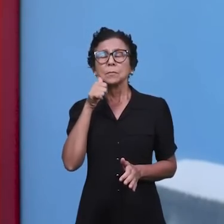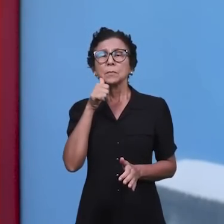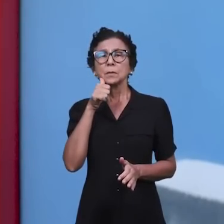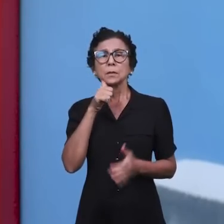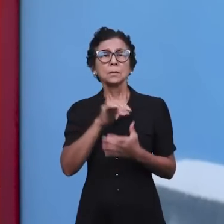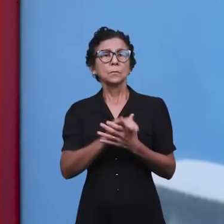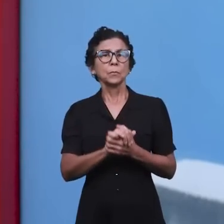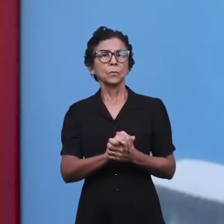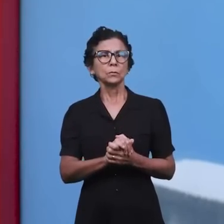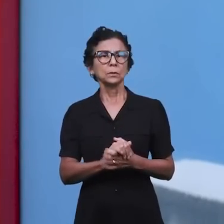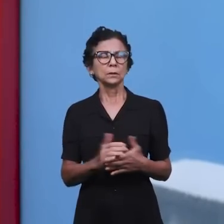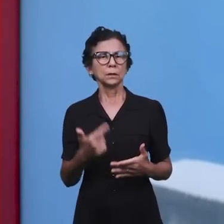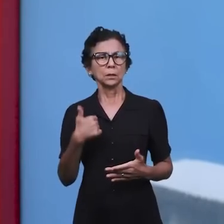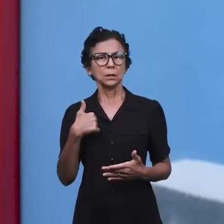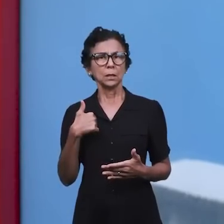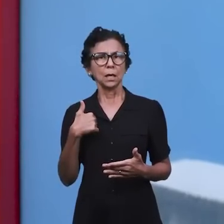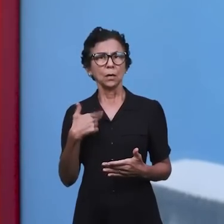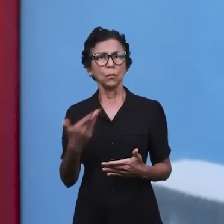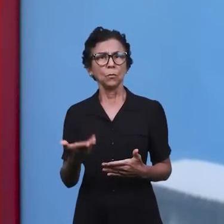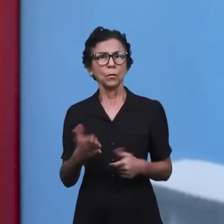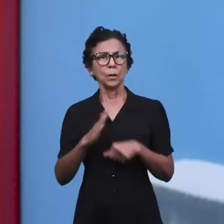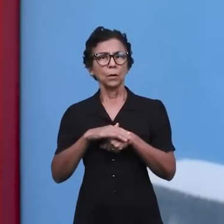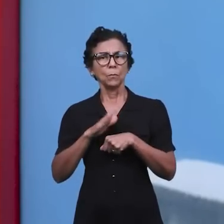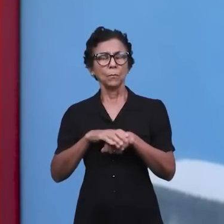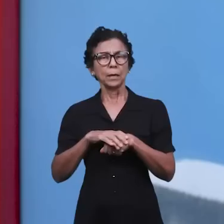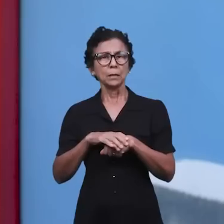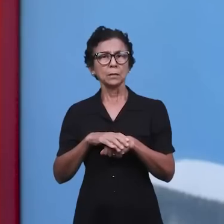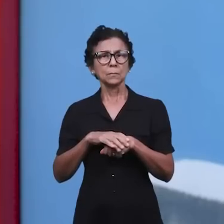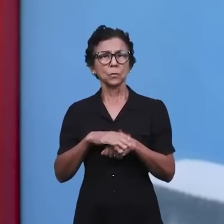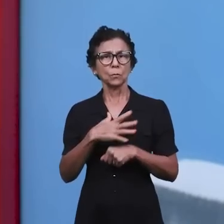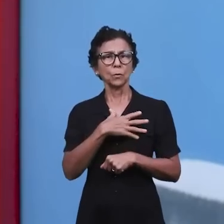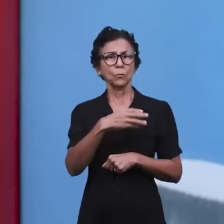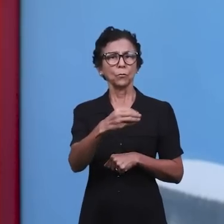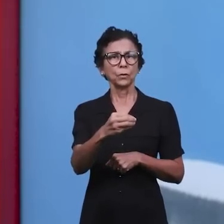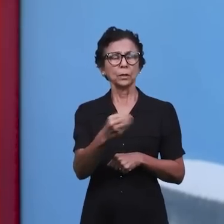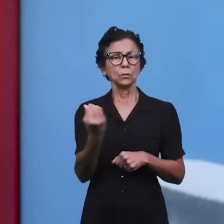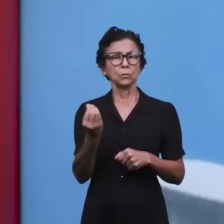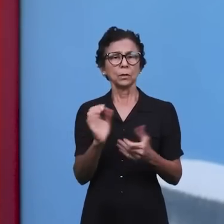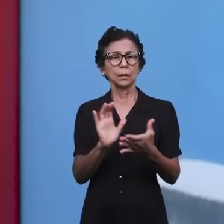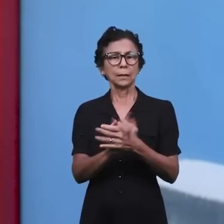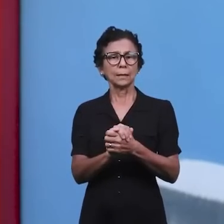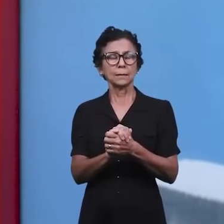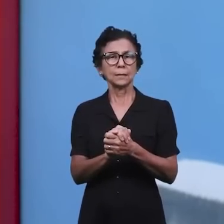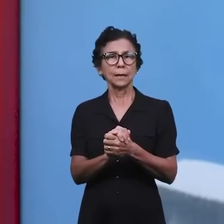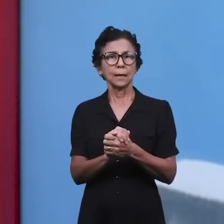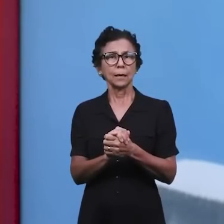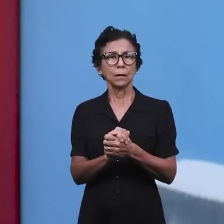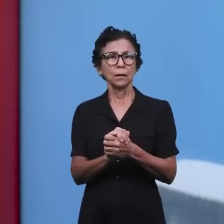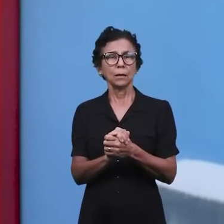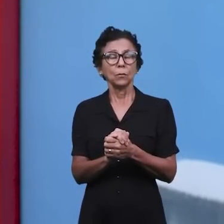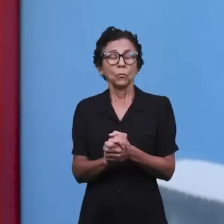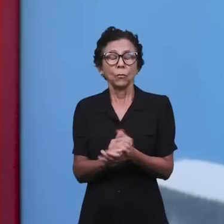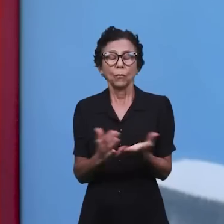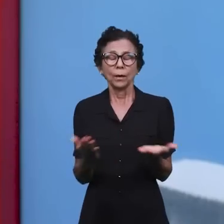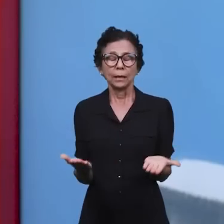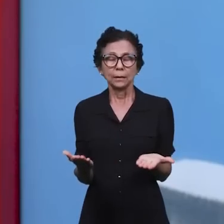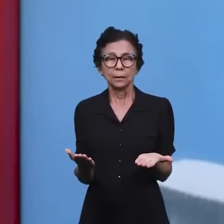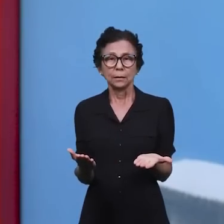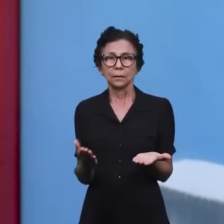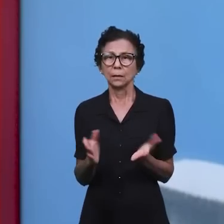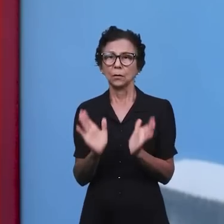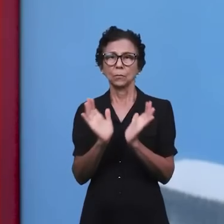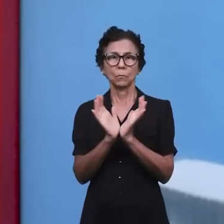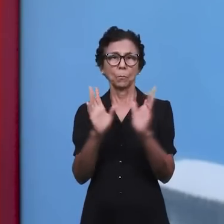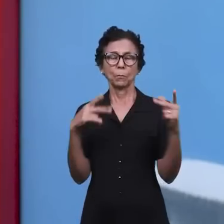presbitério não permite que você faça, que nós façamos, ou nem você, que nós façamos a cerimônia de casamento